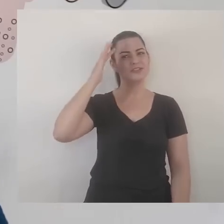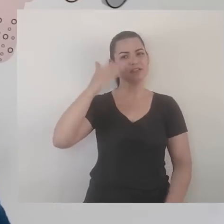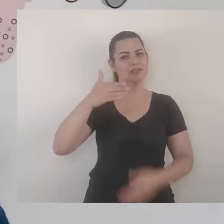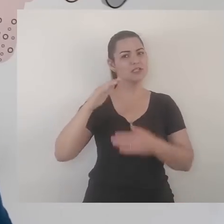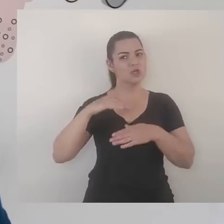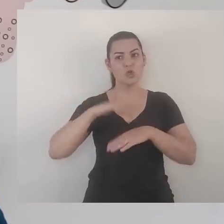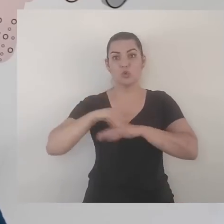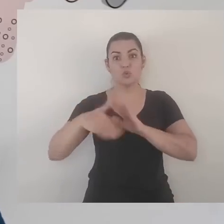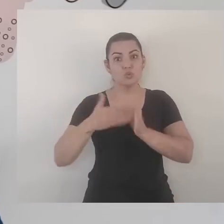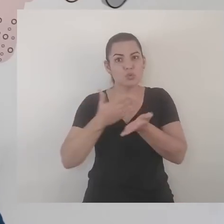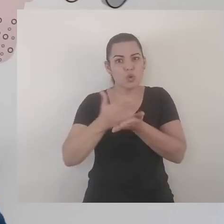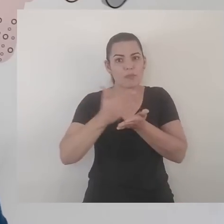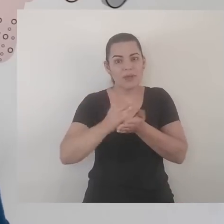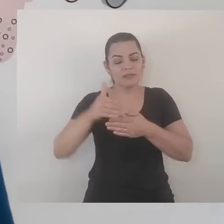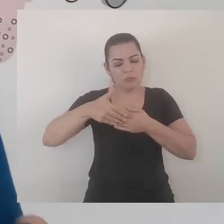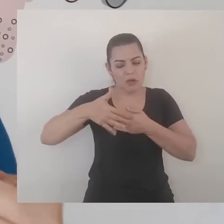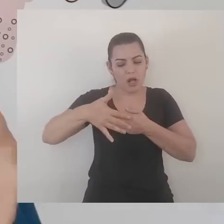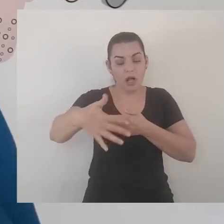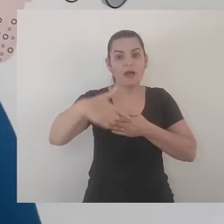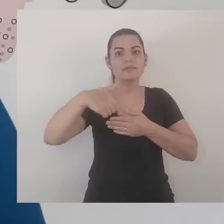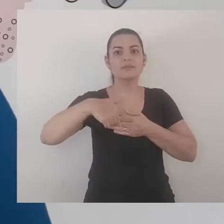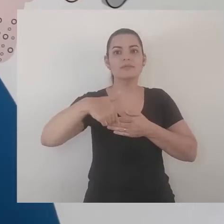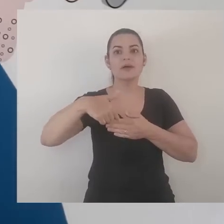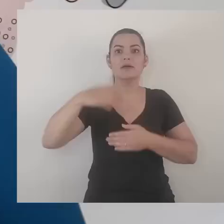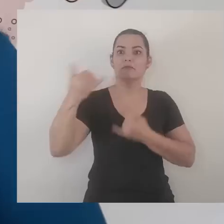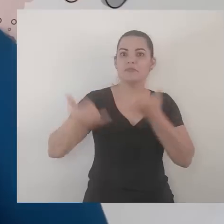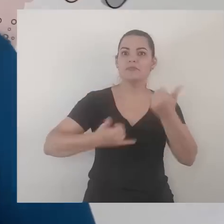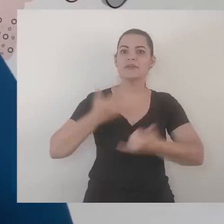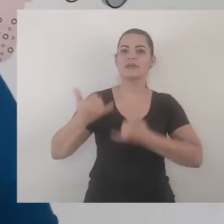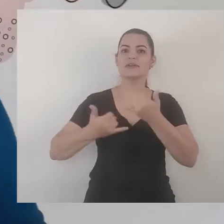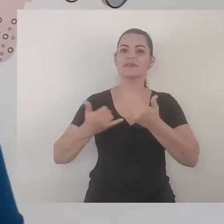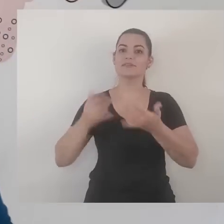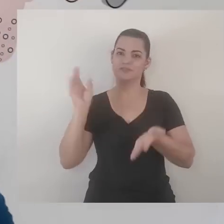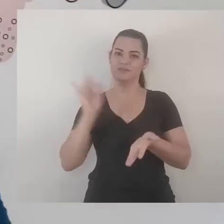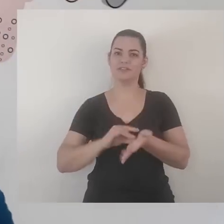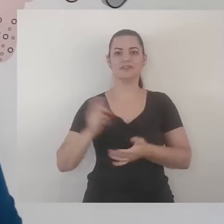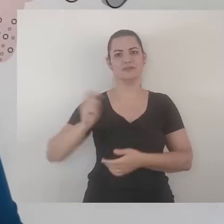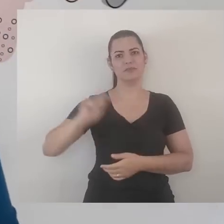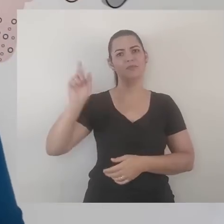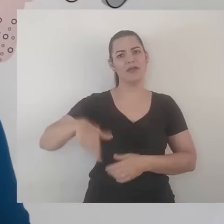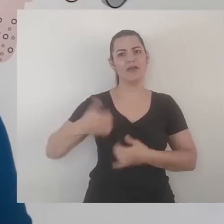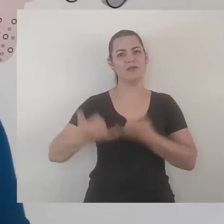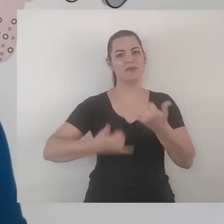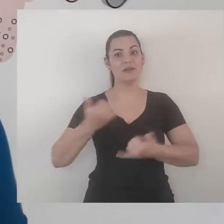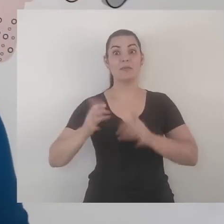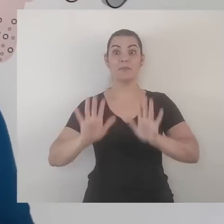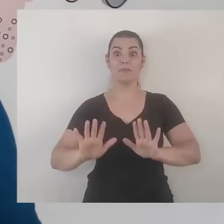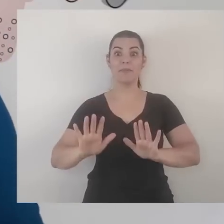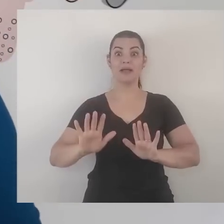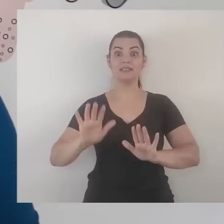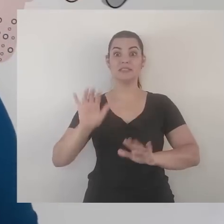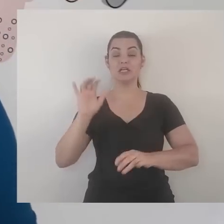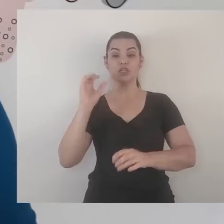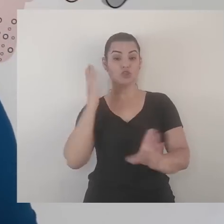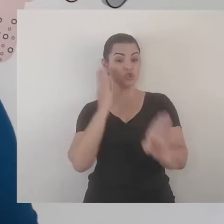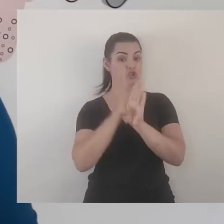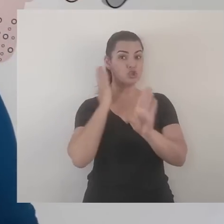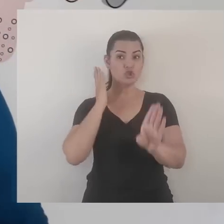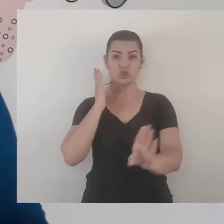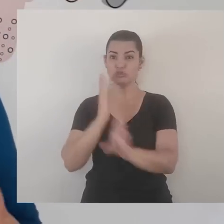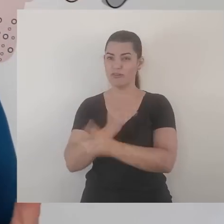porque hoje a pipa é uma brincadeira, que grandes descobertas da aviação foram possíveis. Olha que legal!